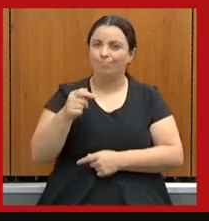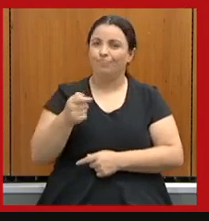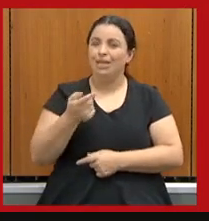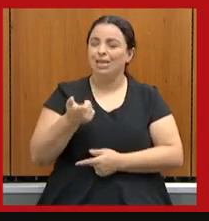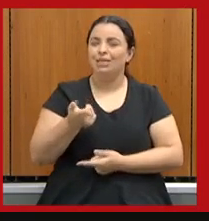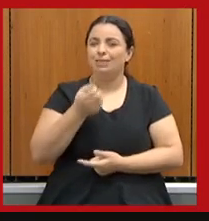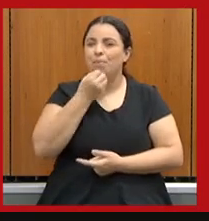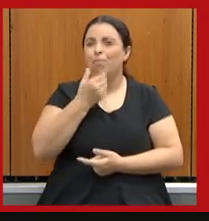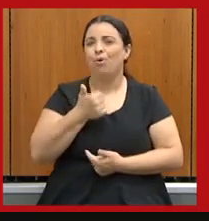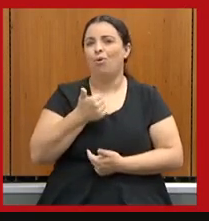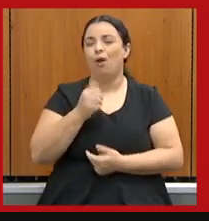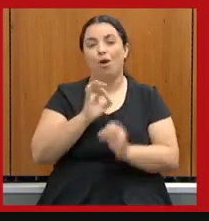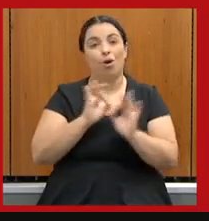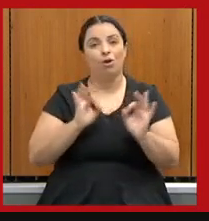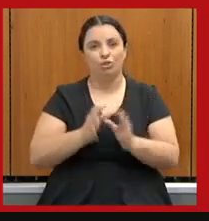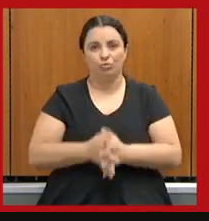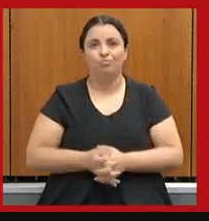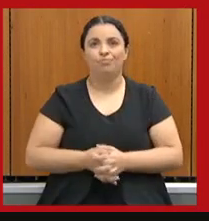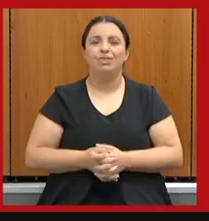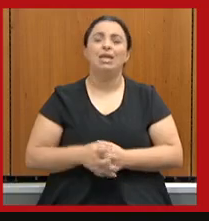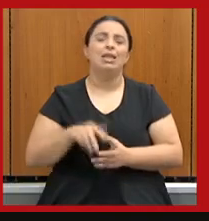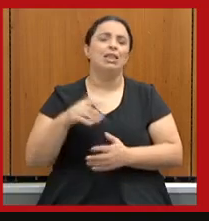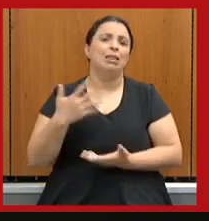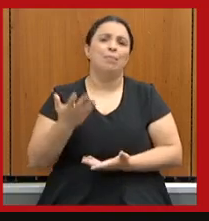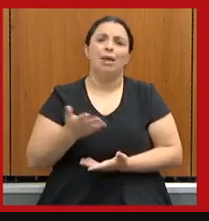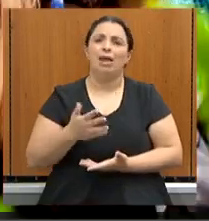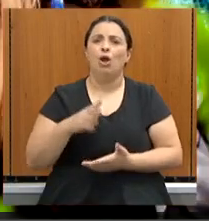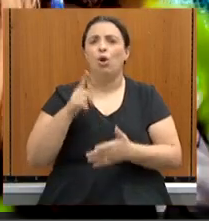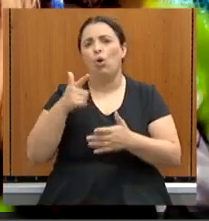startups, também um convênio com a sede,